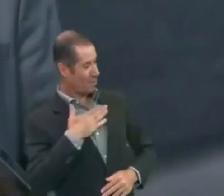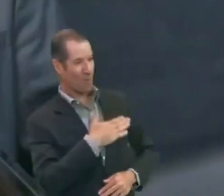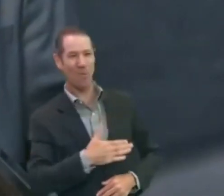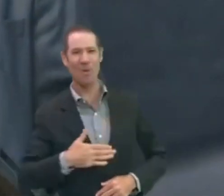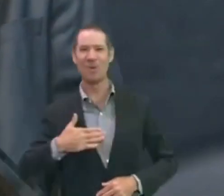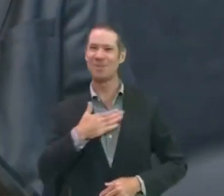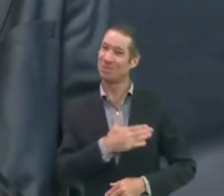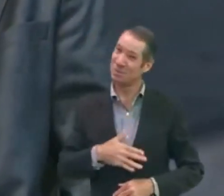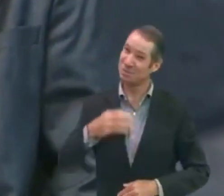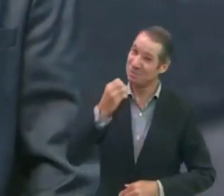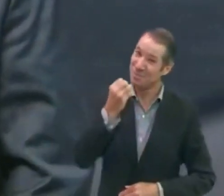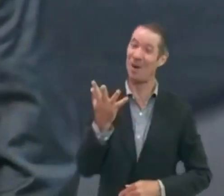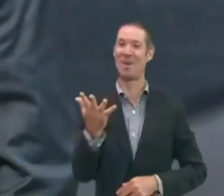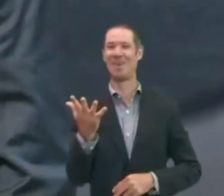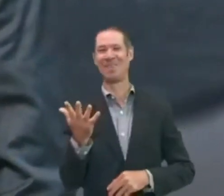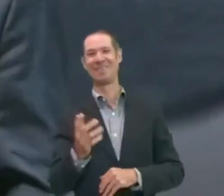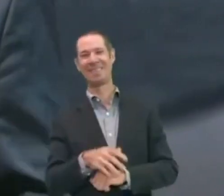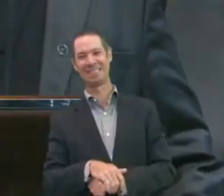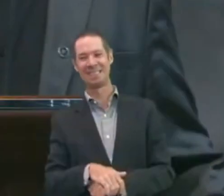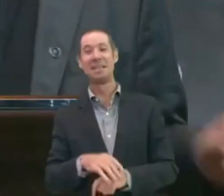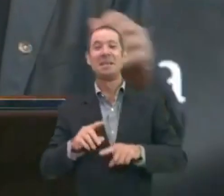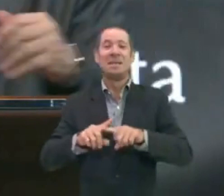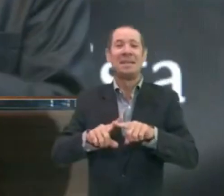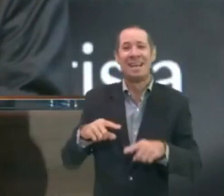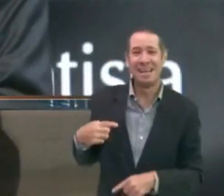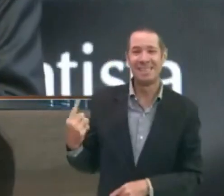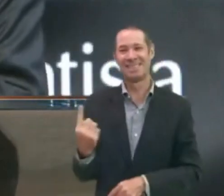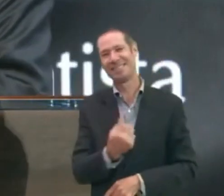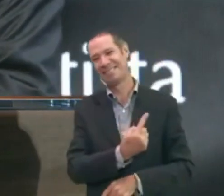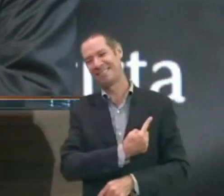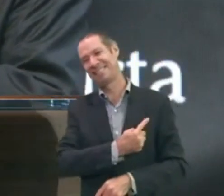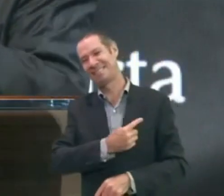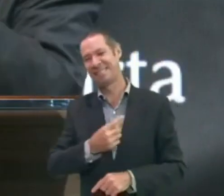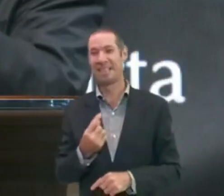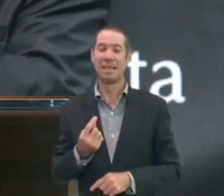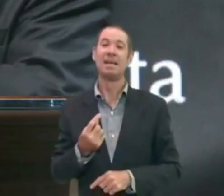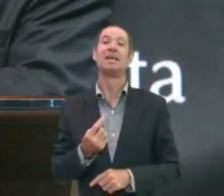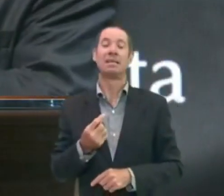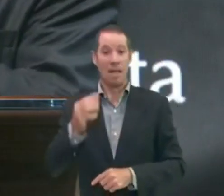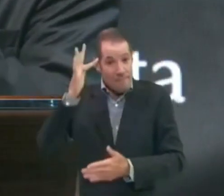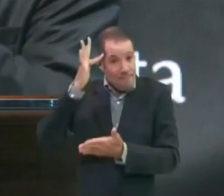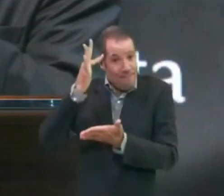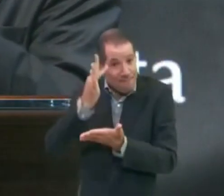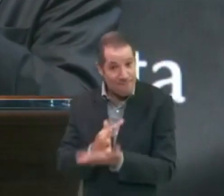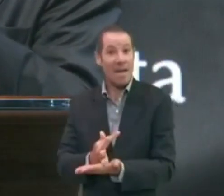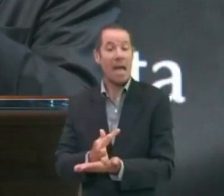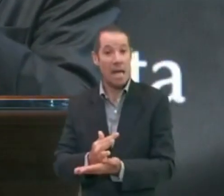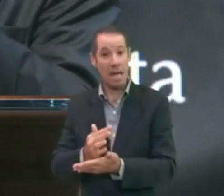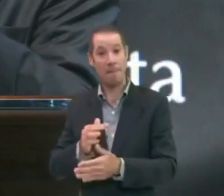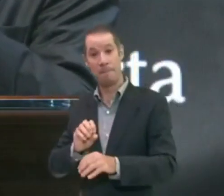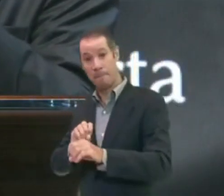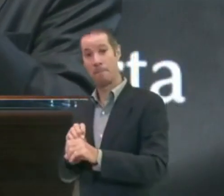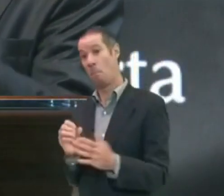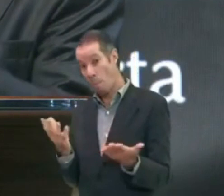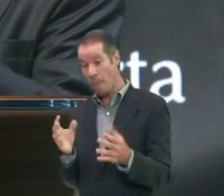que coisa boa, porque a gente está não apenas transmitindo fé, não apenas